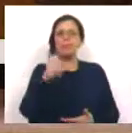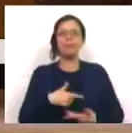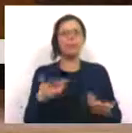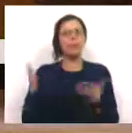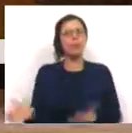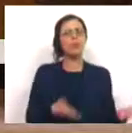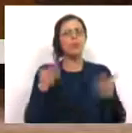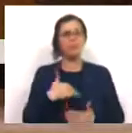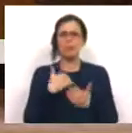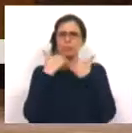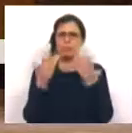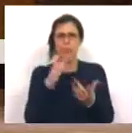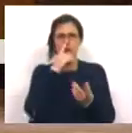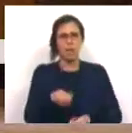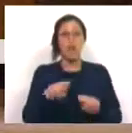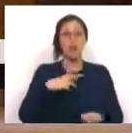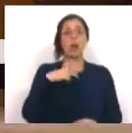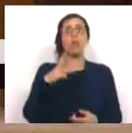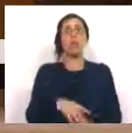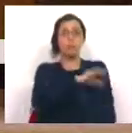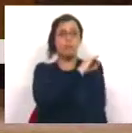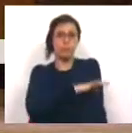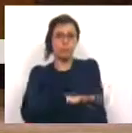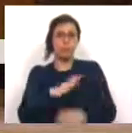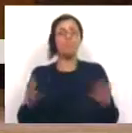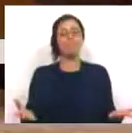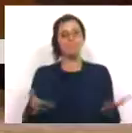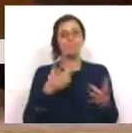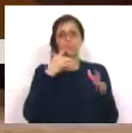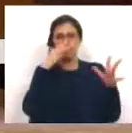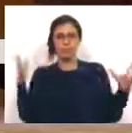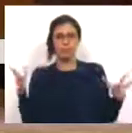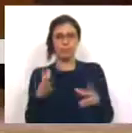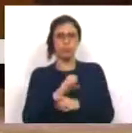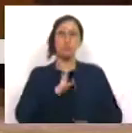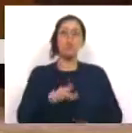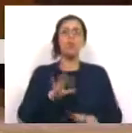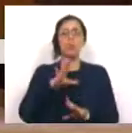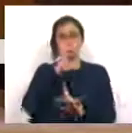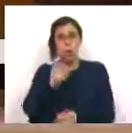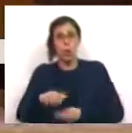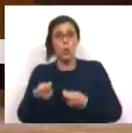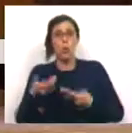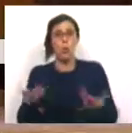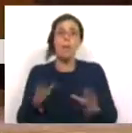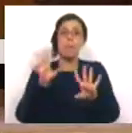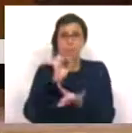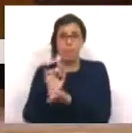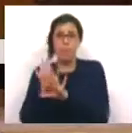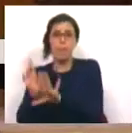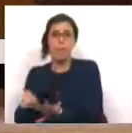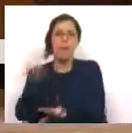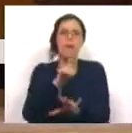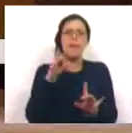de produzir, os agricultores portugueses empobreceram e despovoou-se o mundo rural. Enquanto isso,